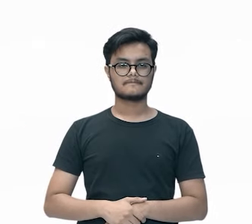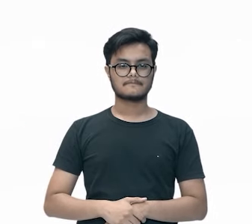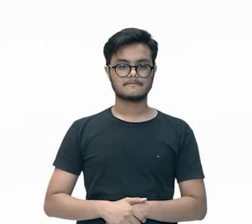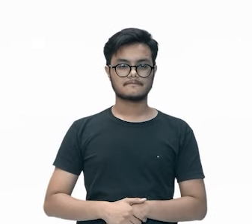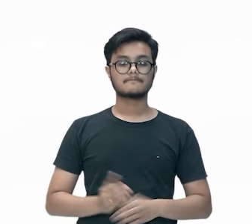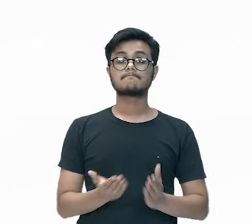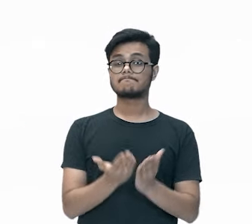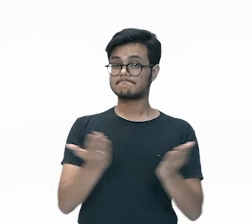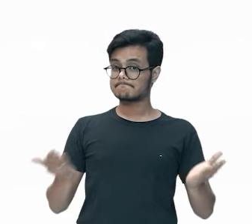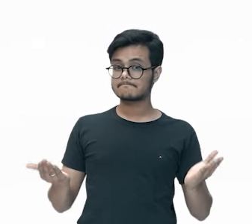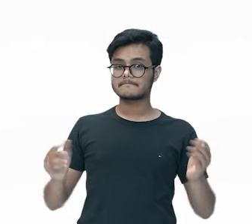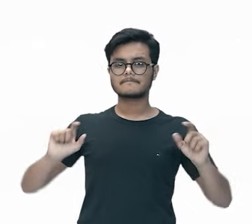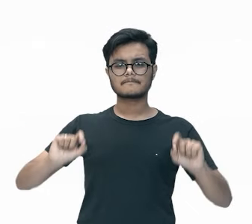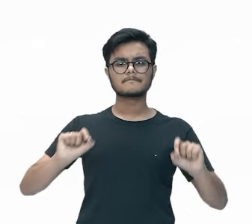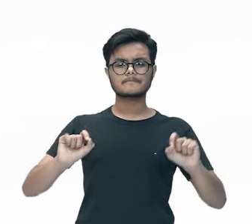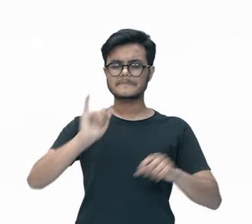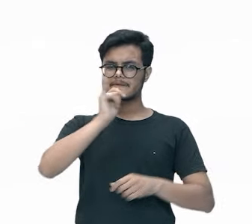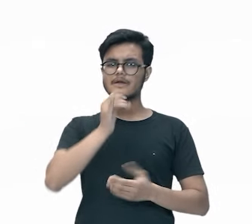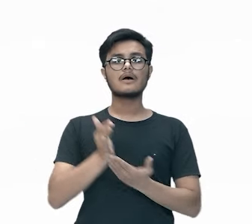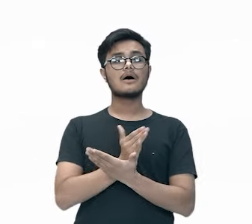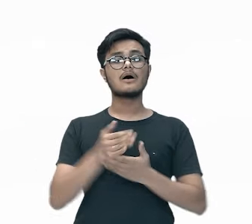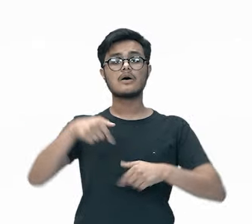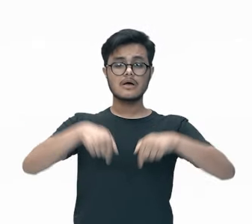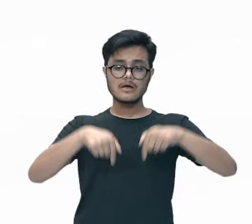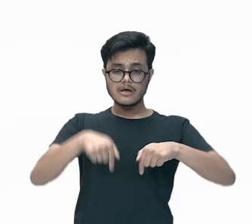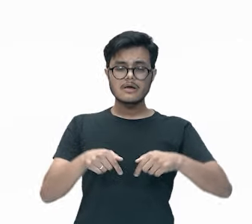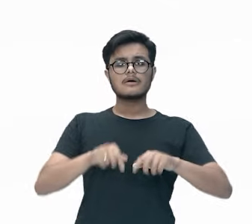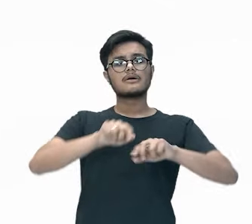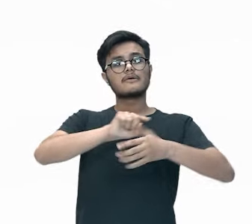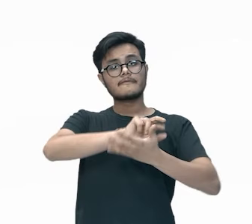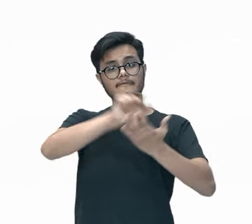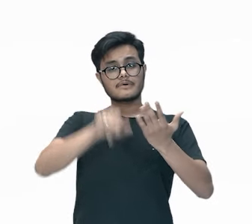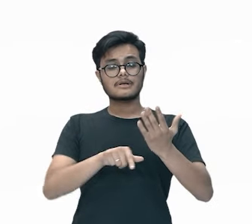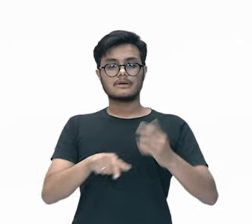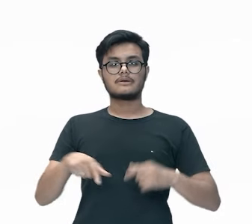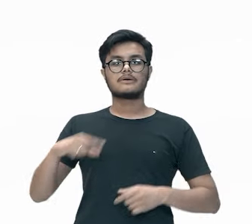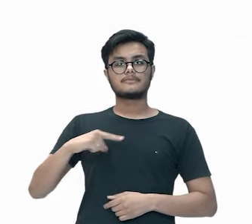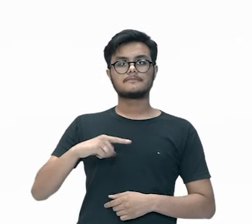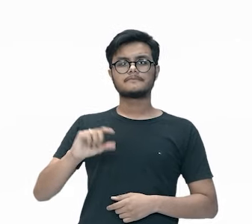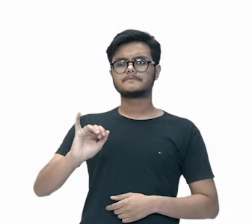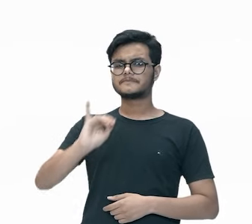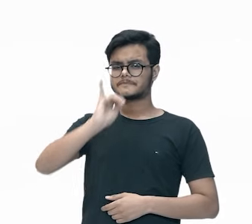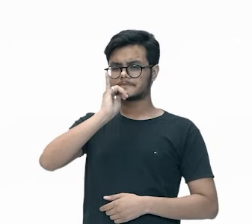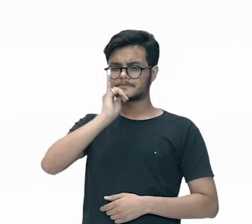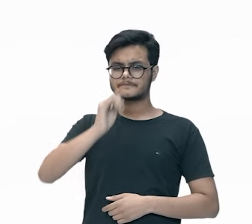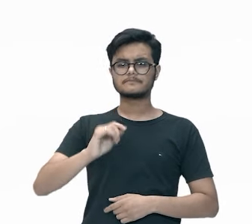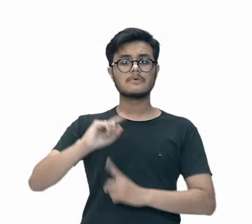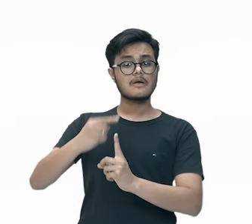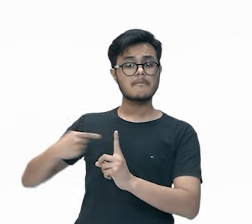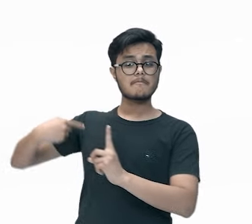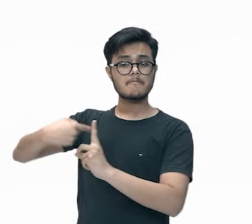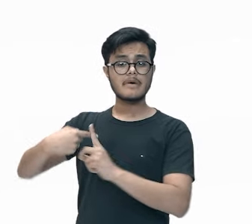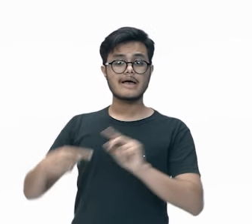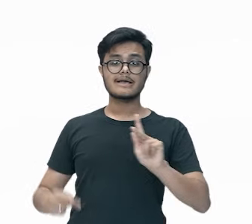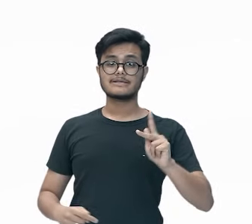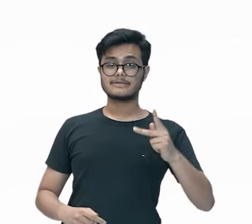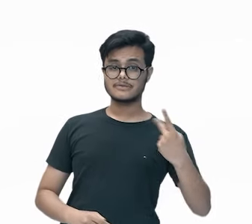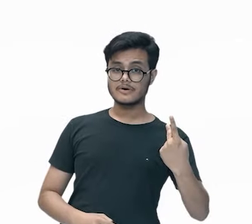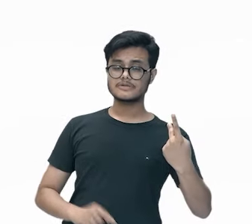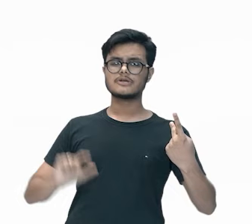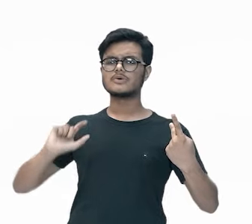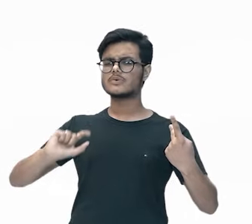né, para os compostos, dentre esses aqui, aqueles que possuem, que possui mais hidrogênios, né, dentre